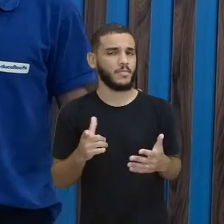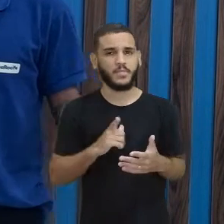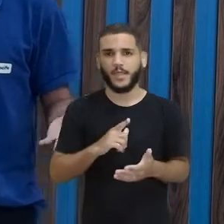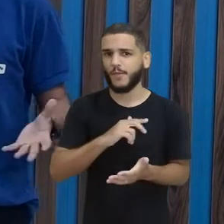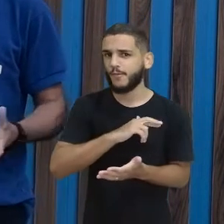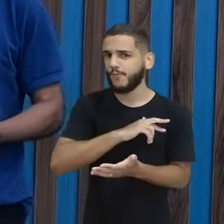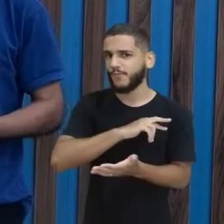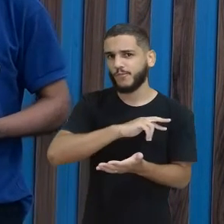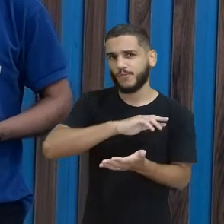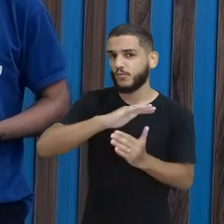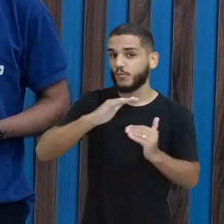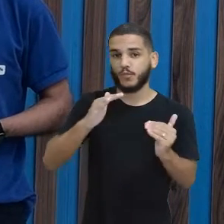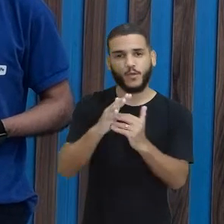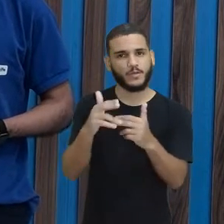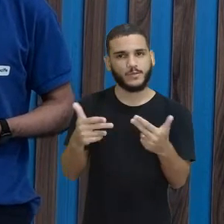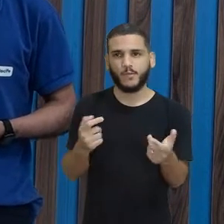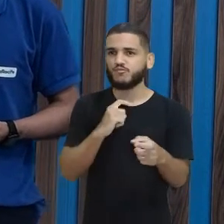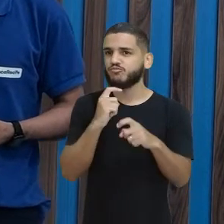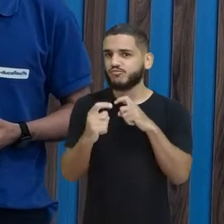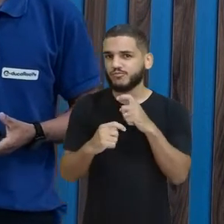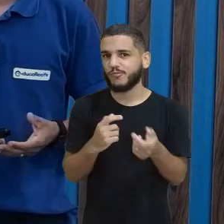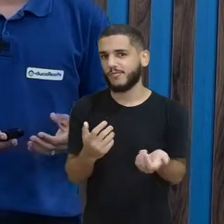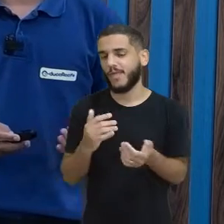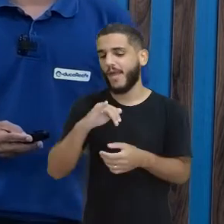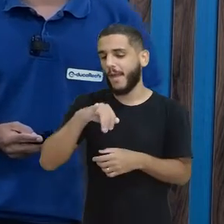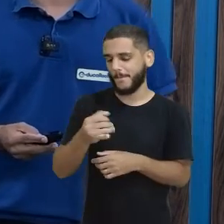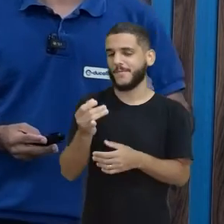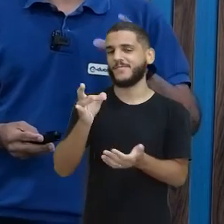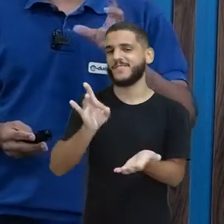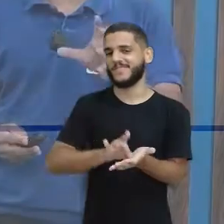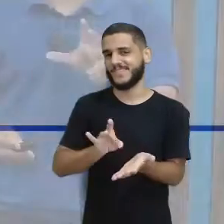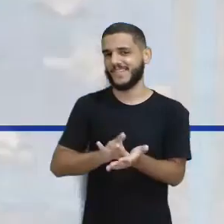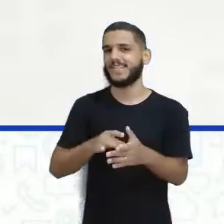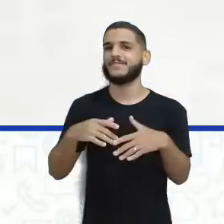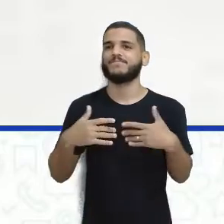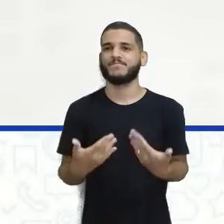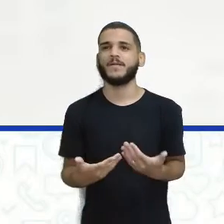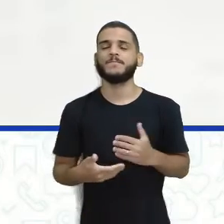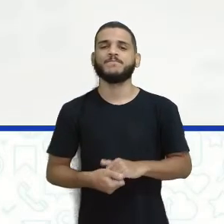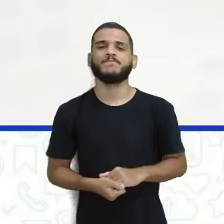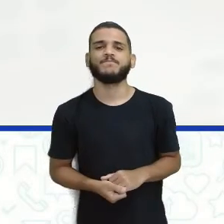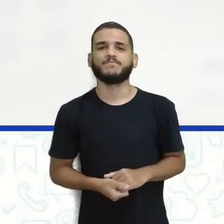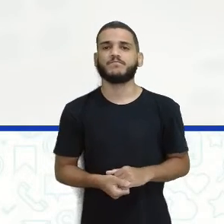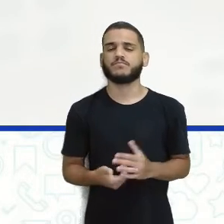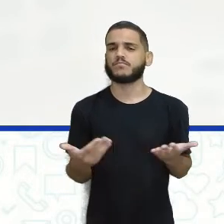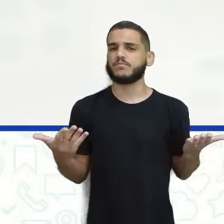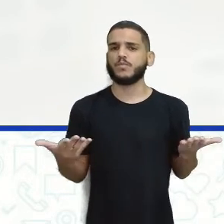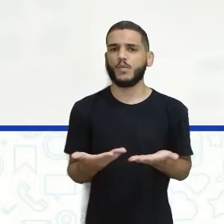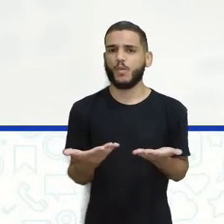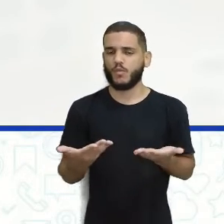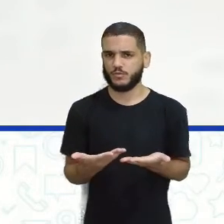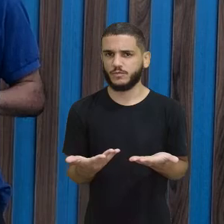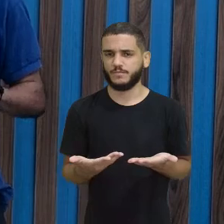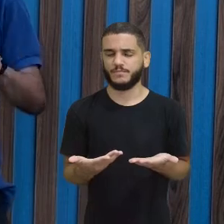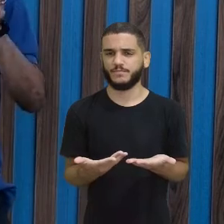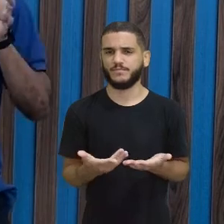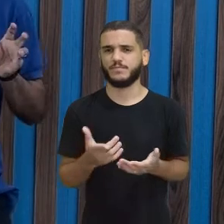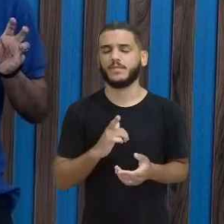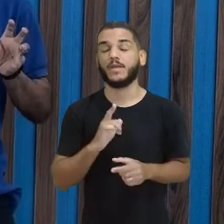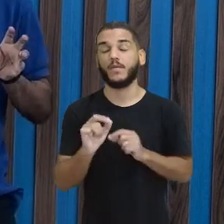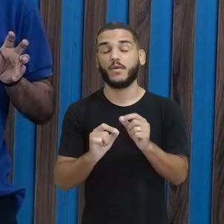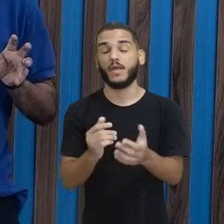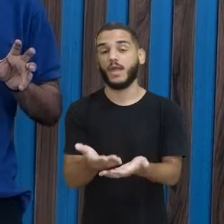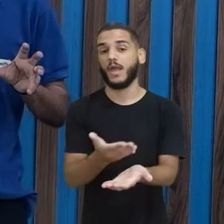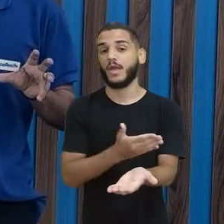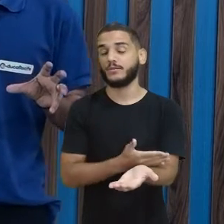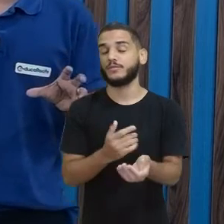tudo lá para você tirar todas as suas dúvidas. Aproveita, hein? Ó, e a gente vai hoje também antes de começar